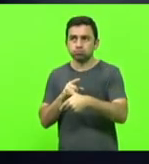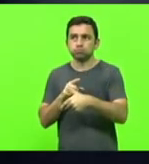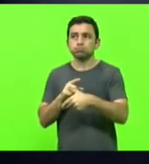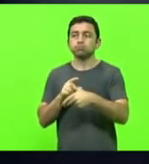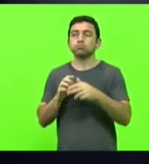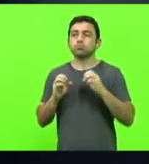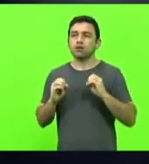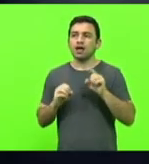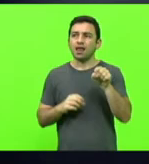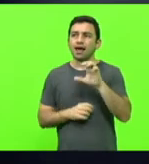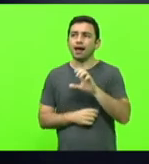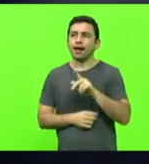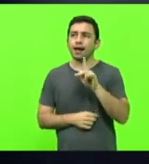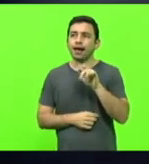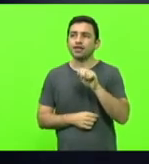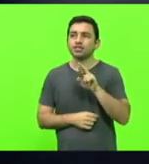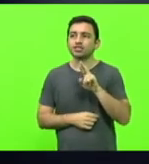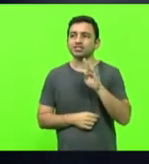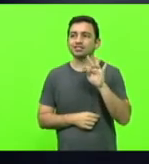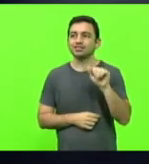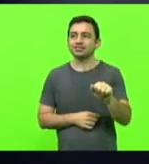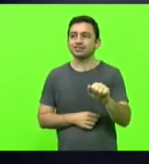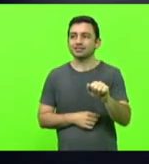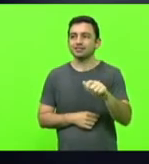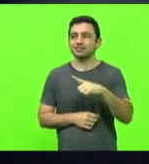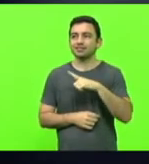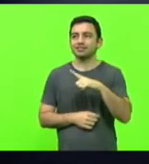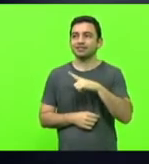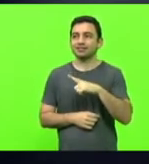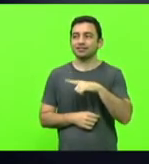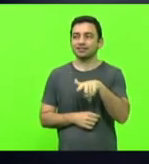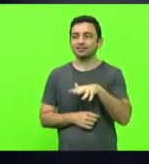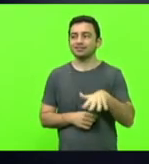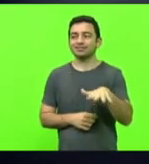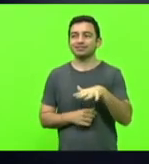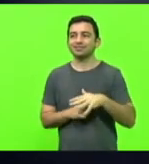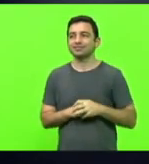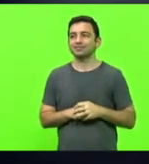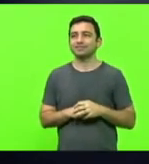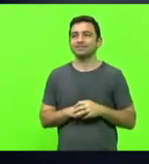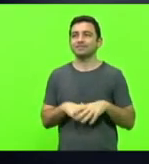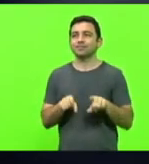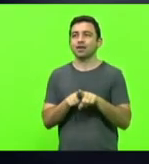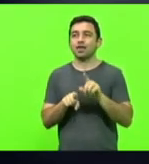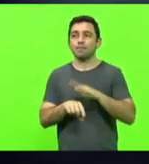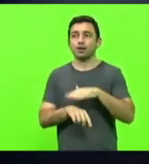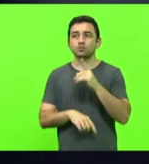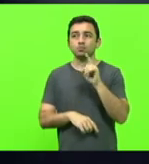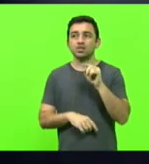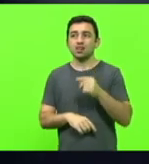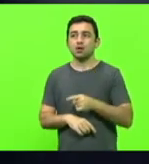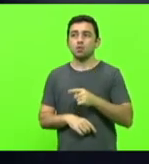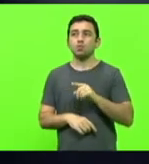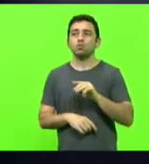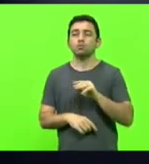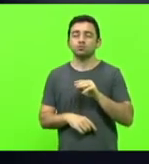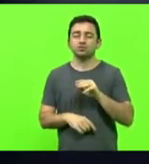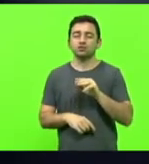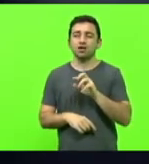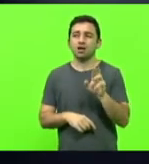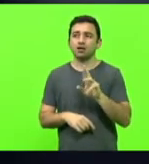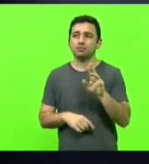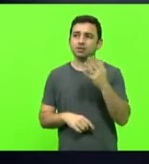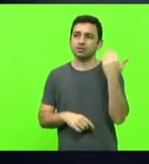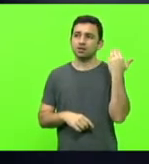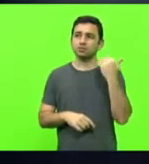castrabus, e ela vai nos lugares fazer as castrações, e aqui o edital era de R$ 1 milhão, e aí a castração era 200,